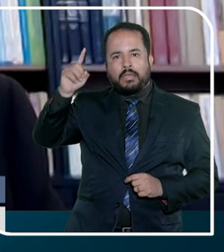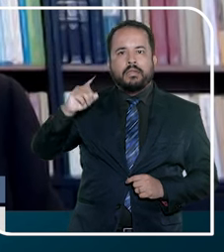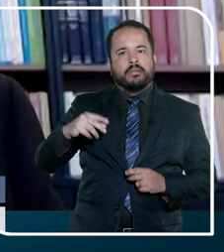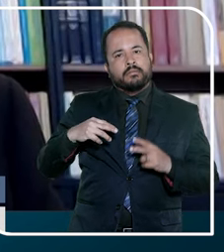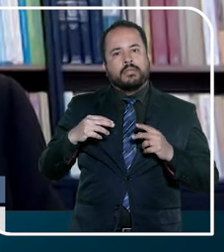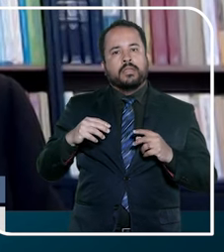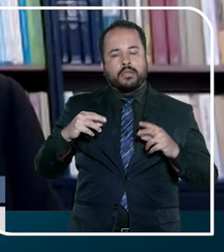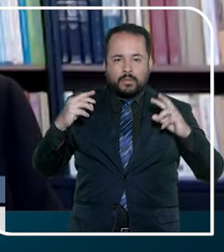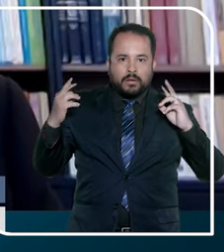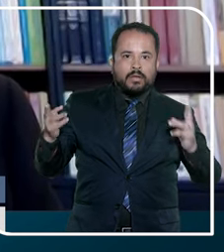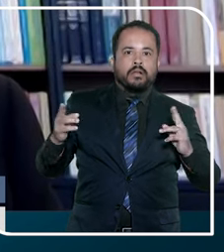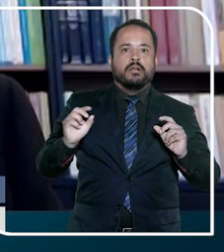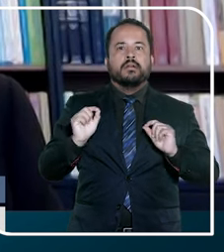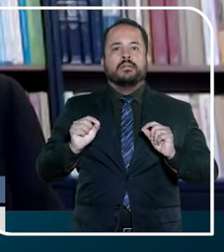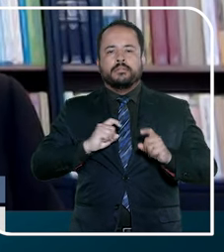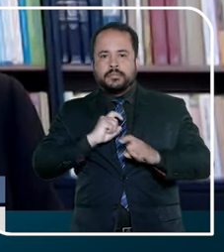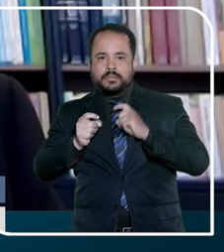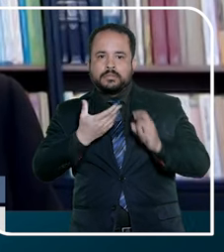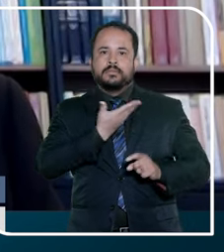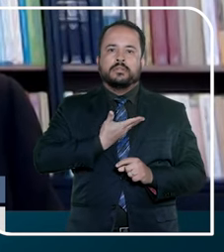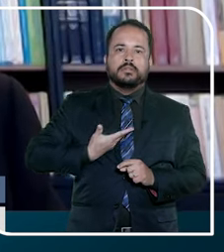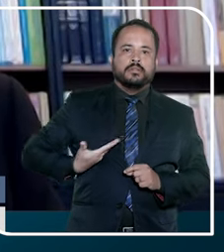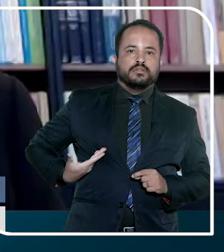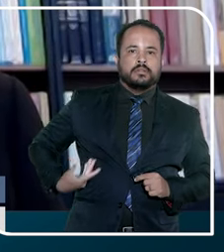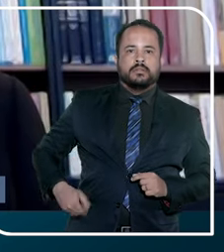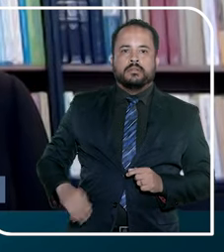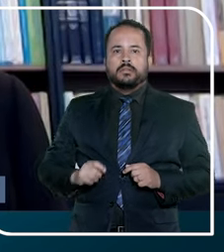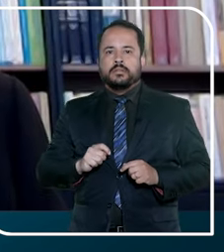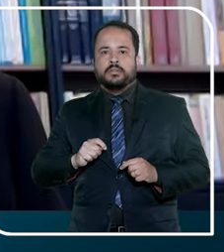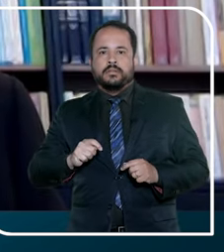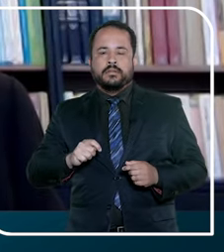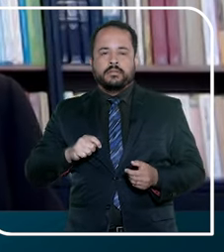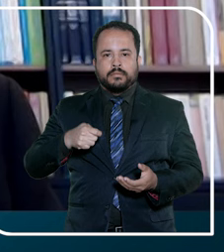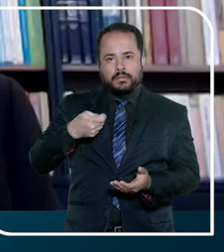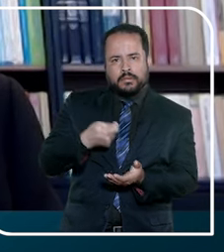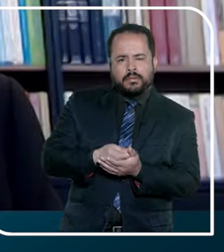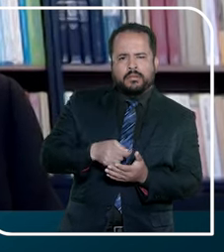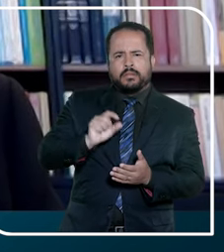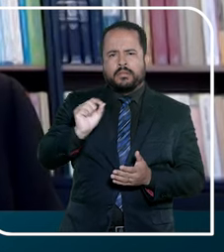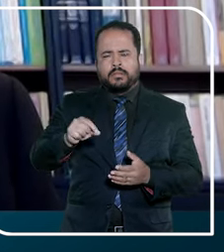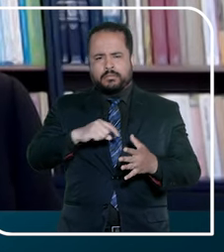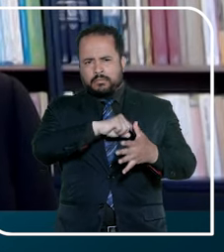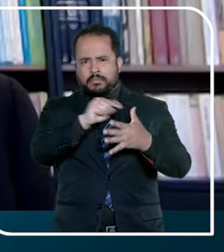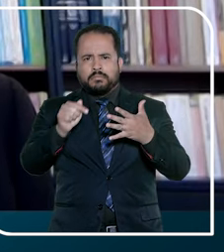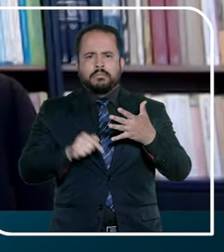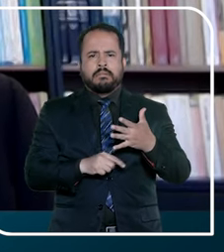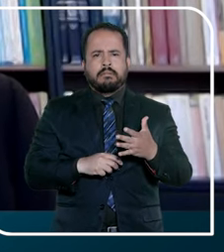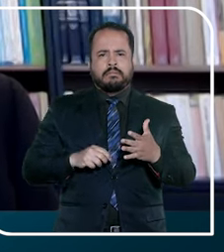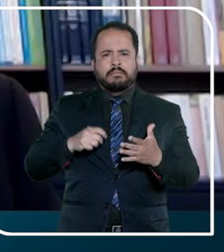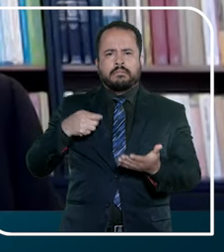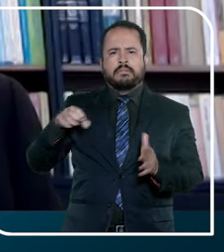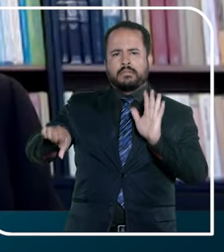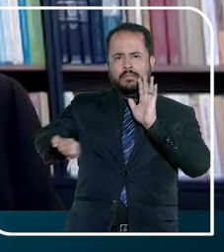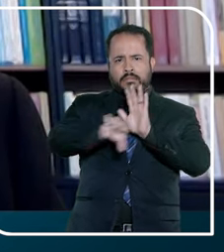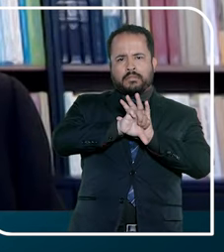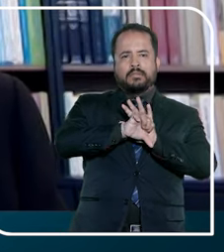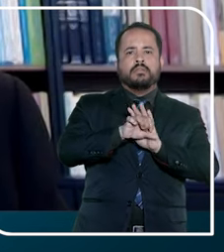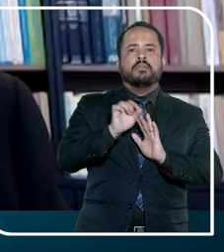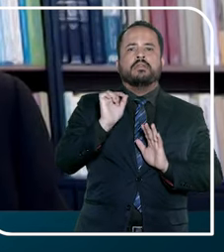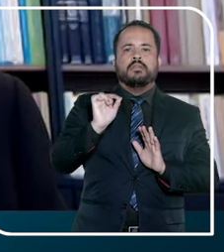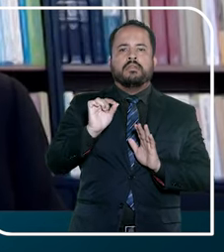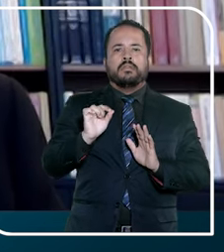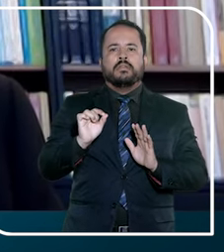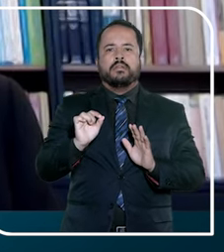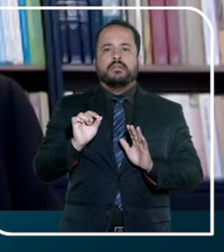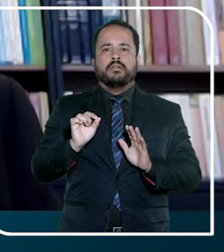eh são definidos não só pela característica daqueles crimes que estão relacionados no no Capítulo